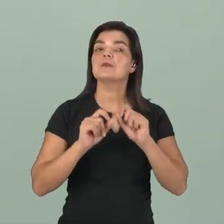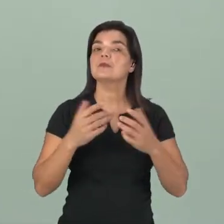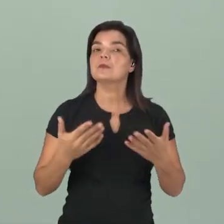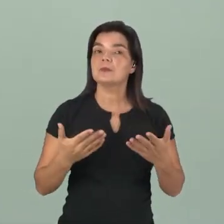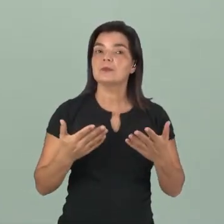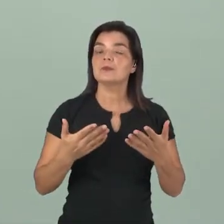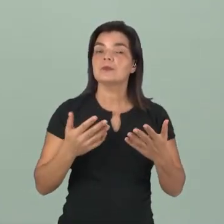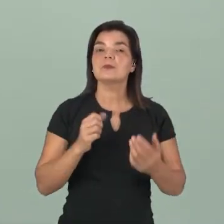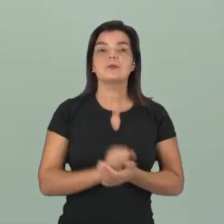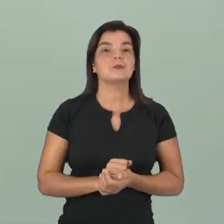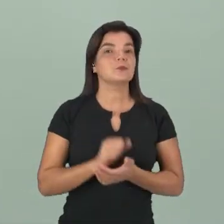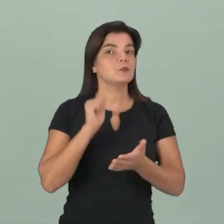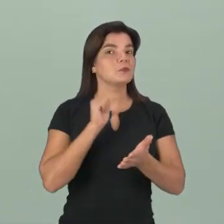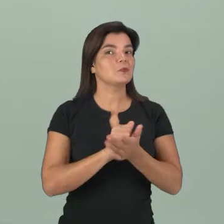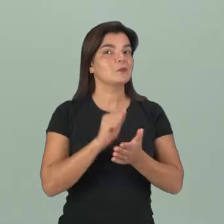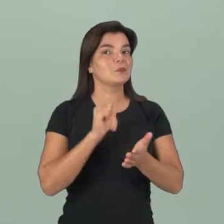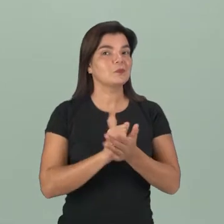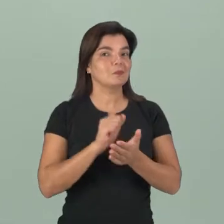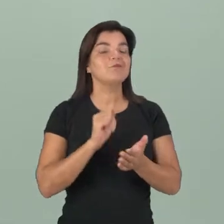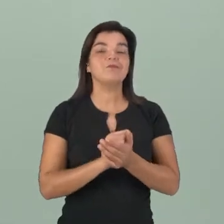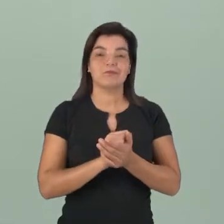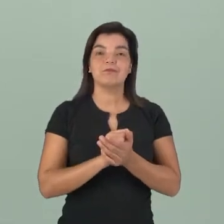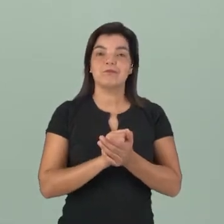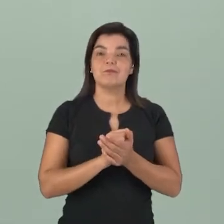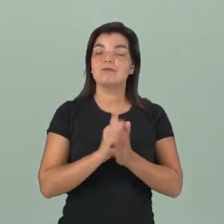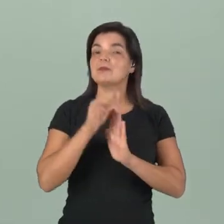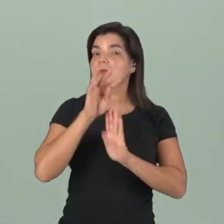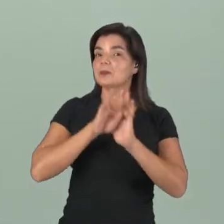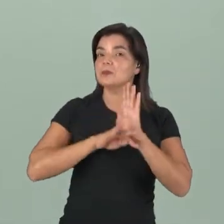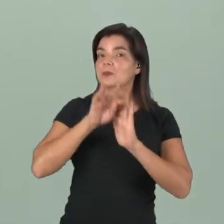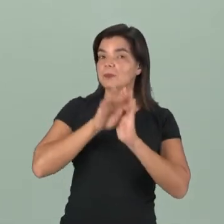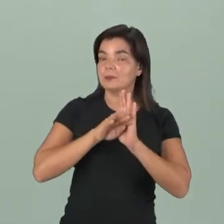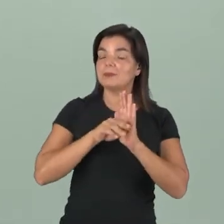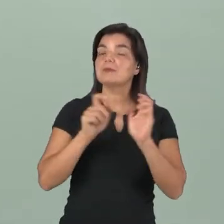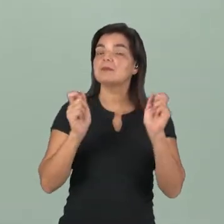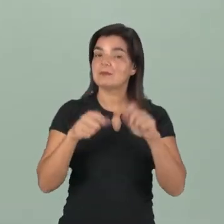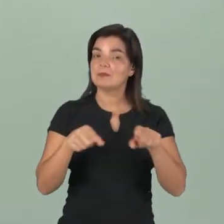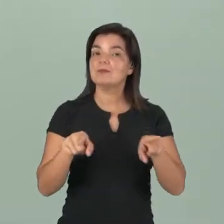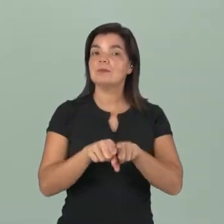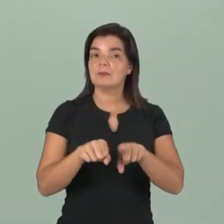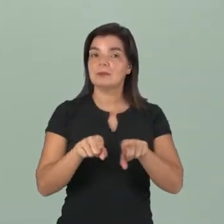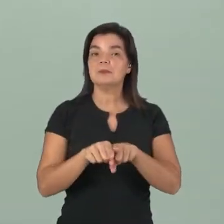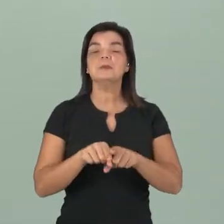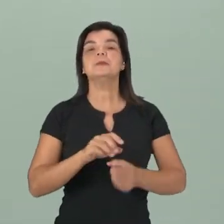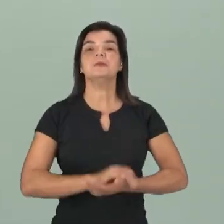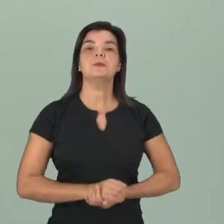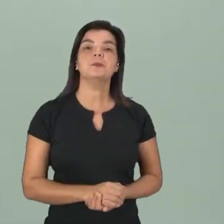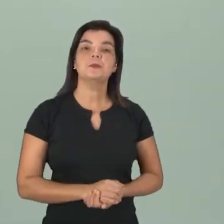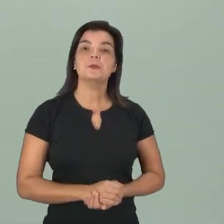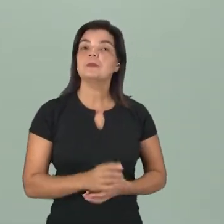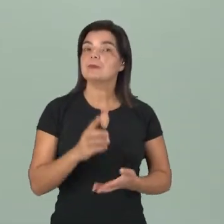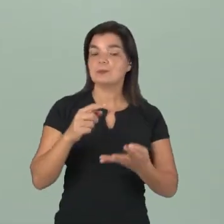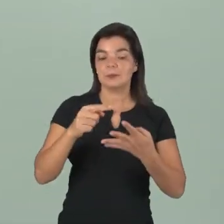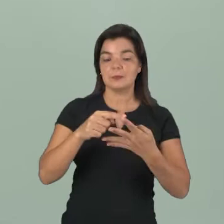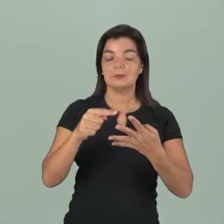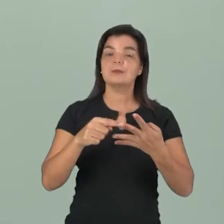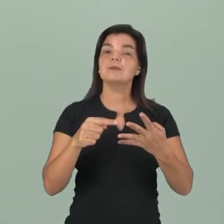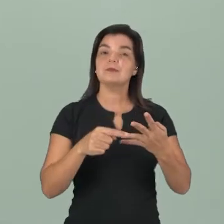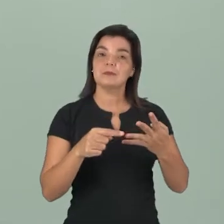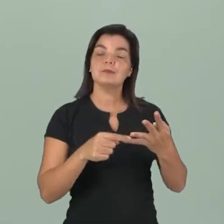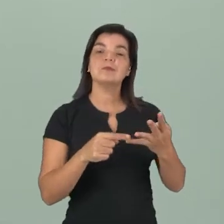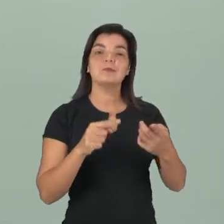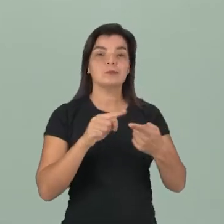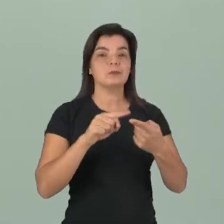a capacidade de escrever, ou produzir, desenvolver textos, que é a capacidade de escrever textos, né? Então, as 4